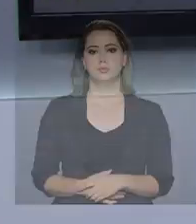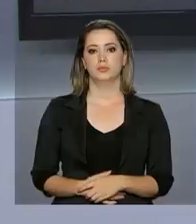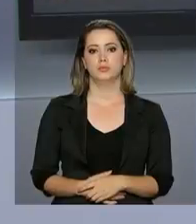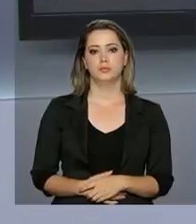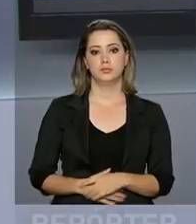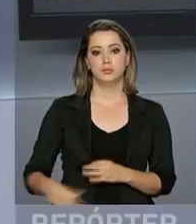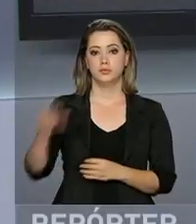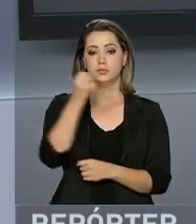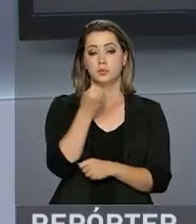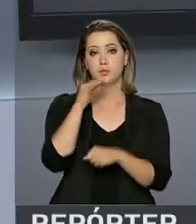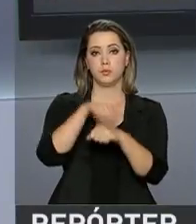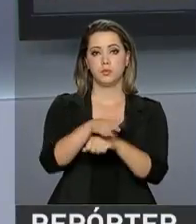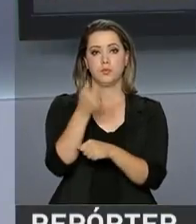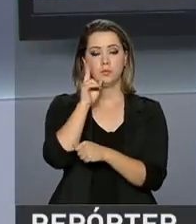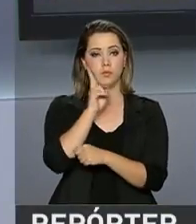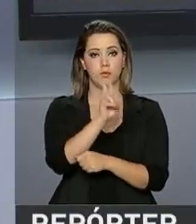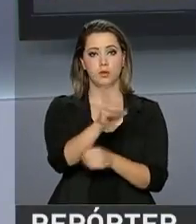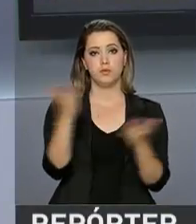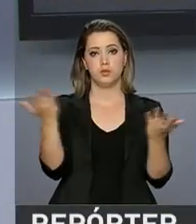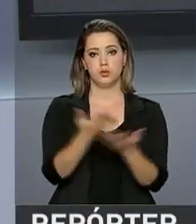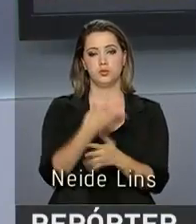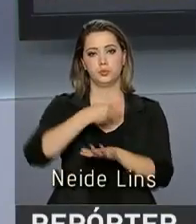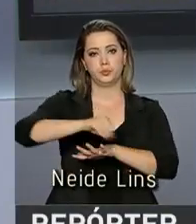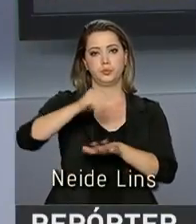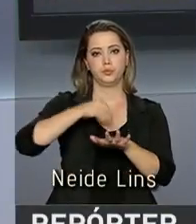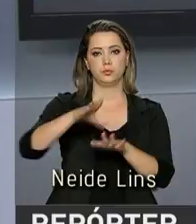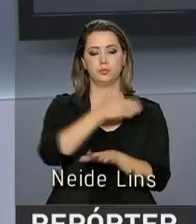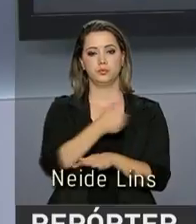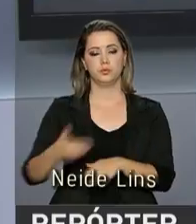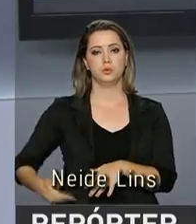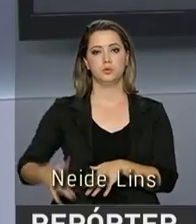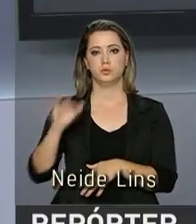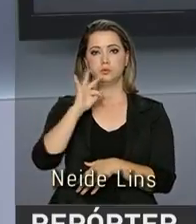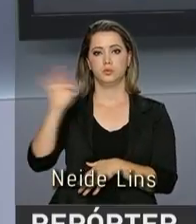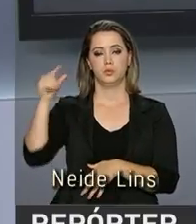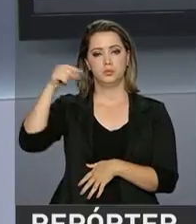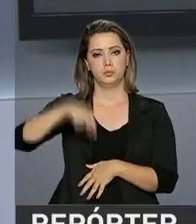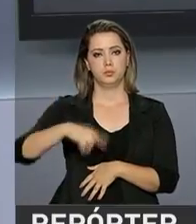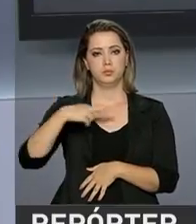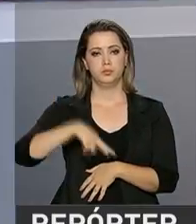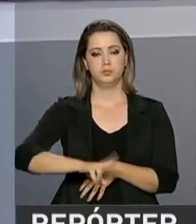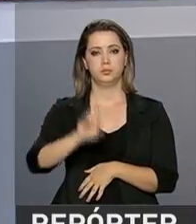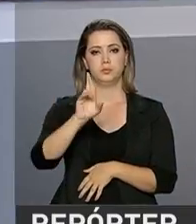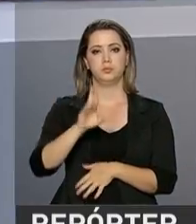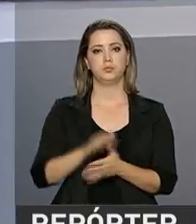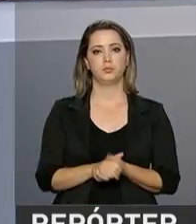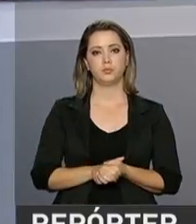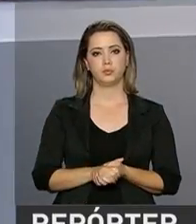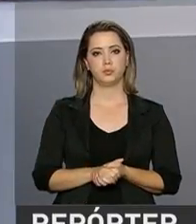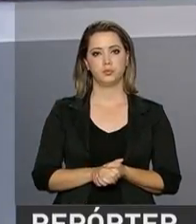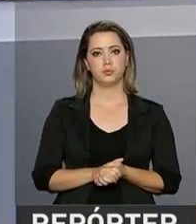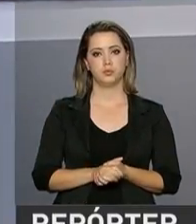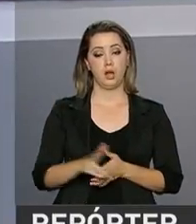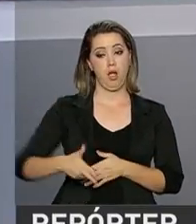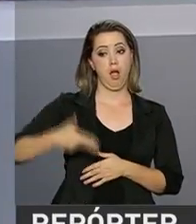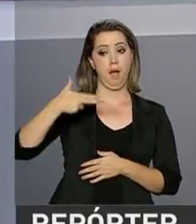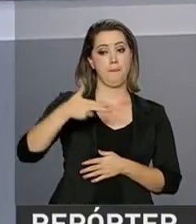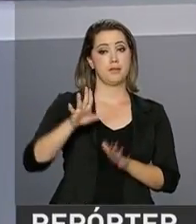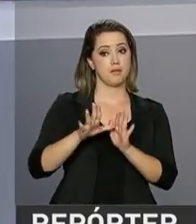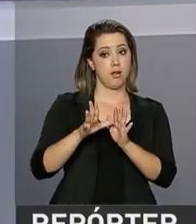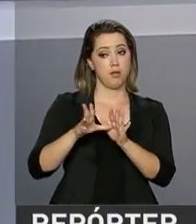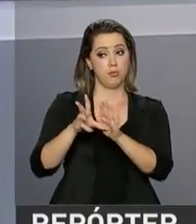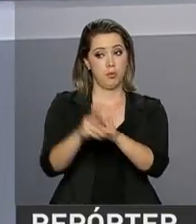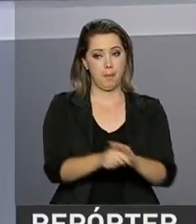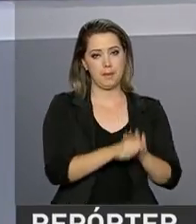Olá boa noite acompanhe agora as notícias do governo federal aqui no Repórter NBR armas apreendidas e